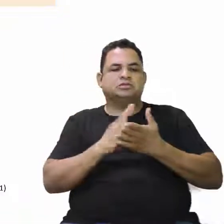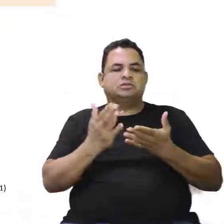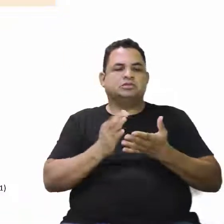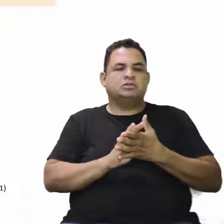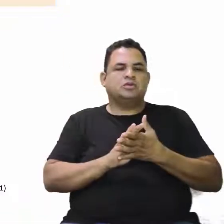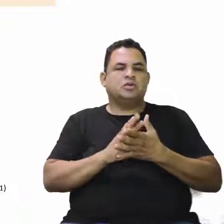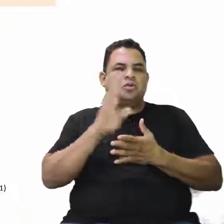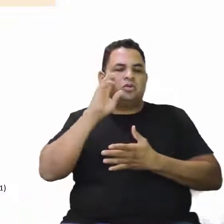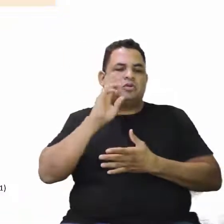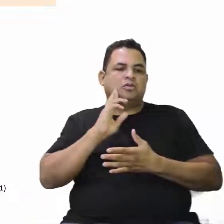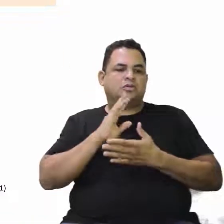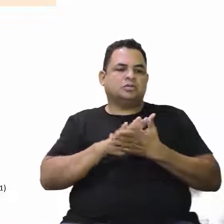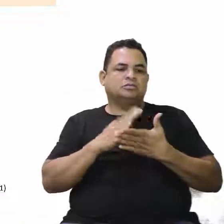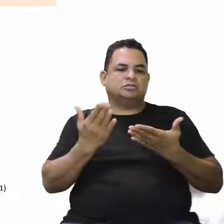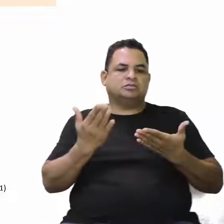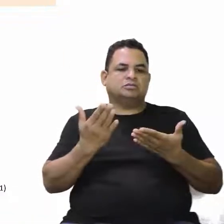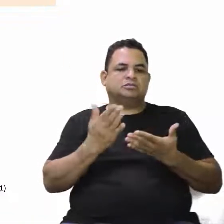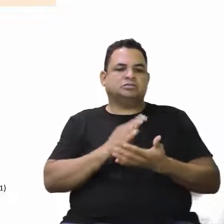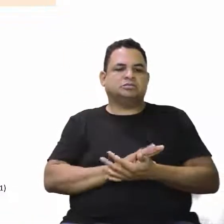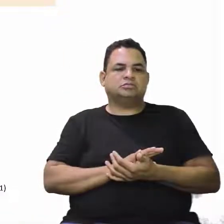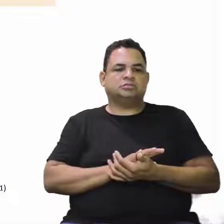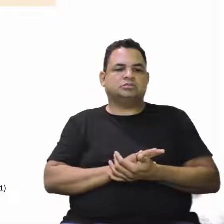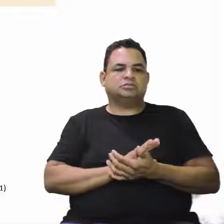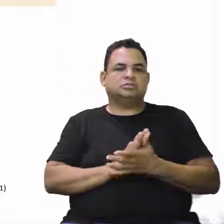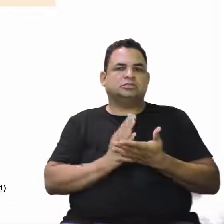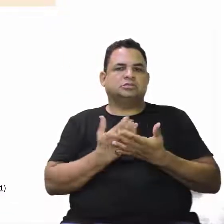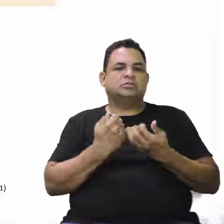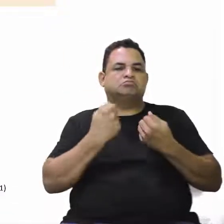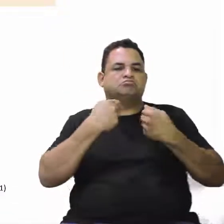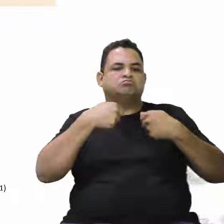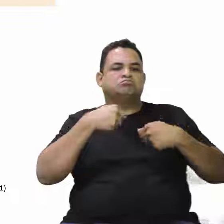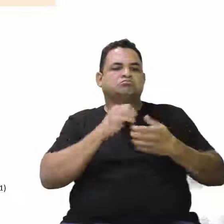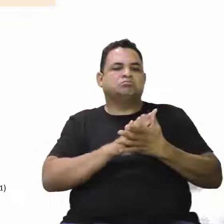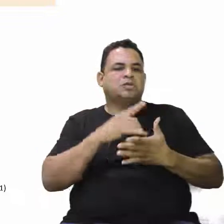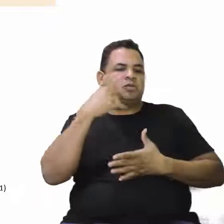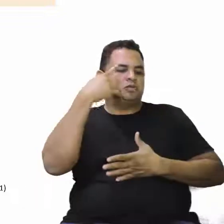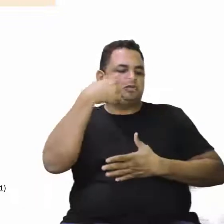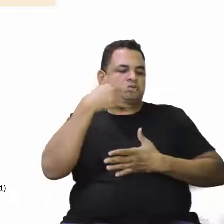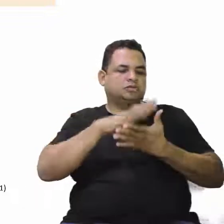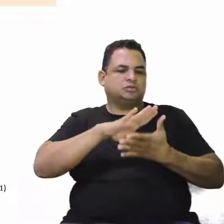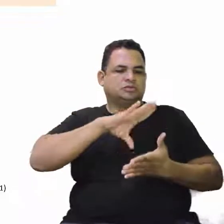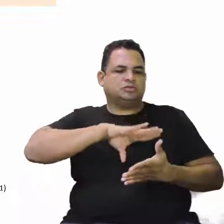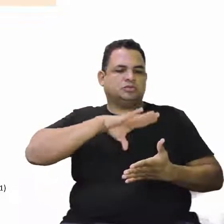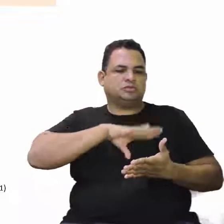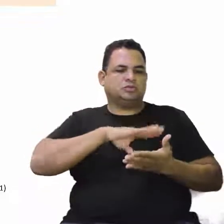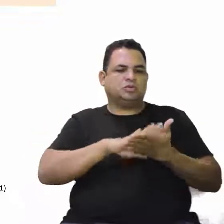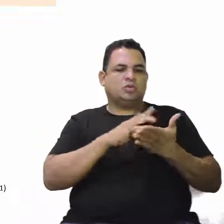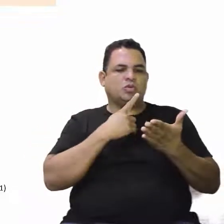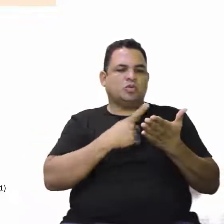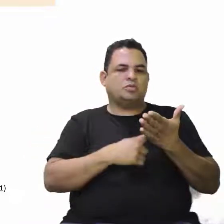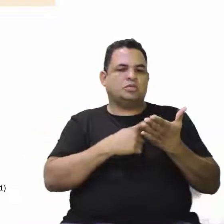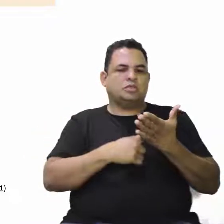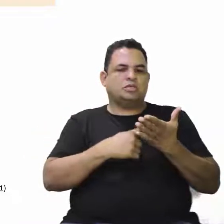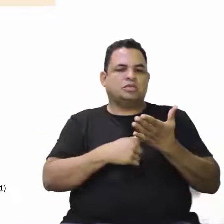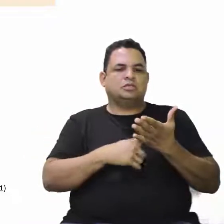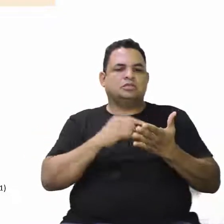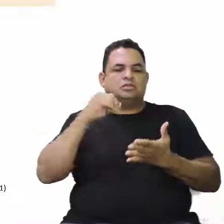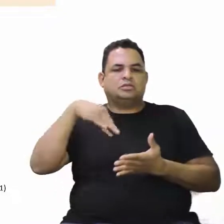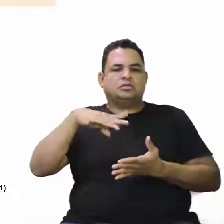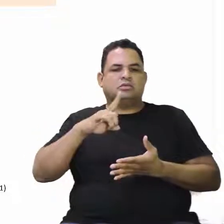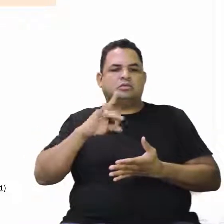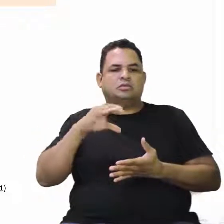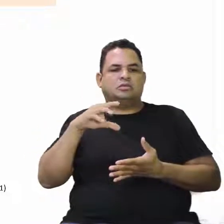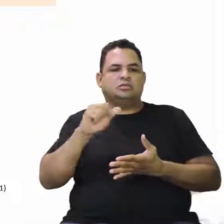de Rondônia em relação ao domínio de Espanha e Portugal com o Tratado de Madrid,